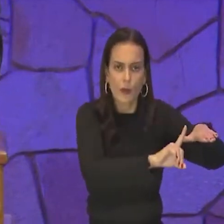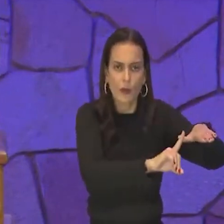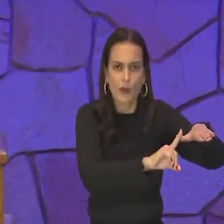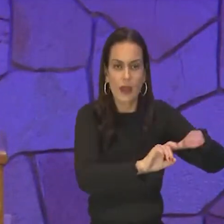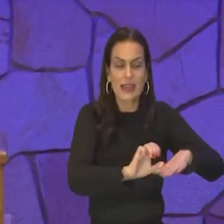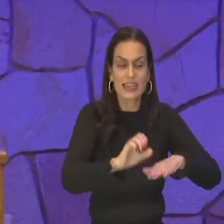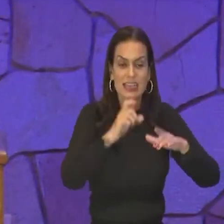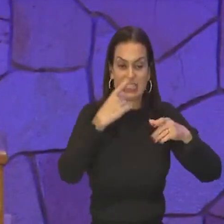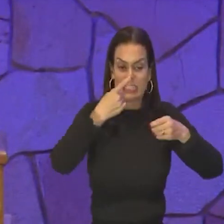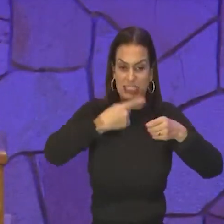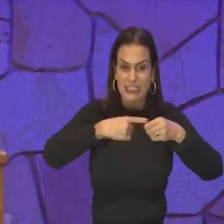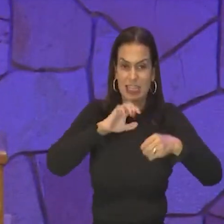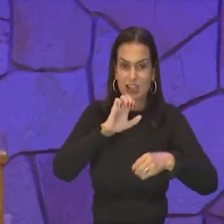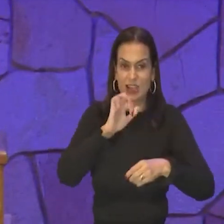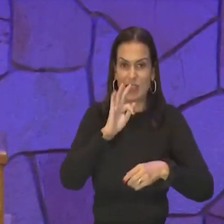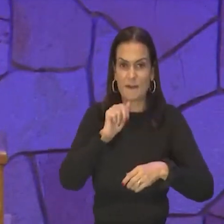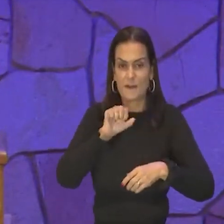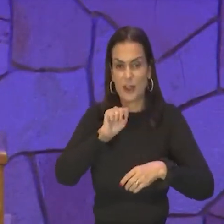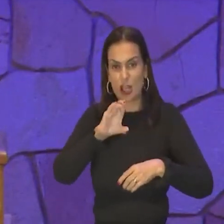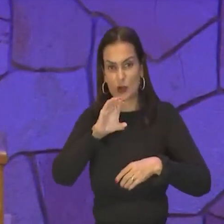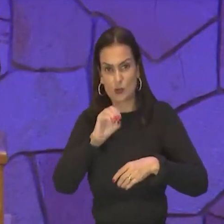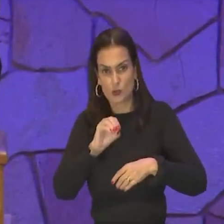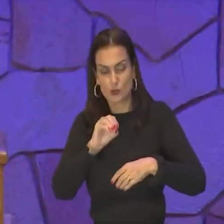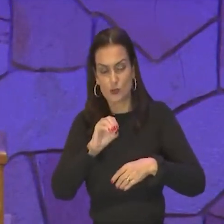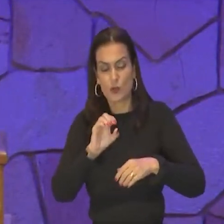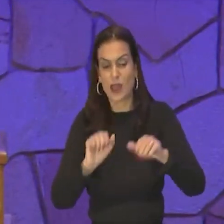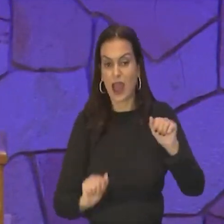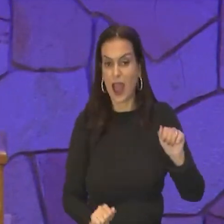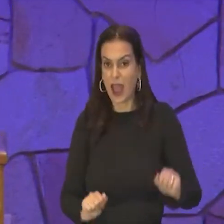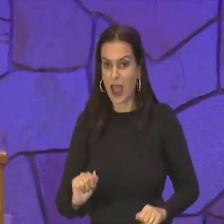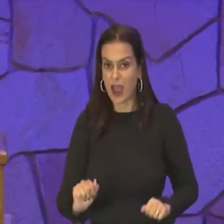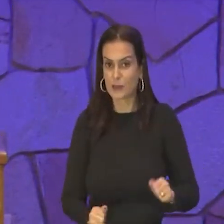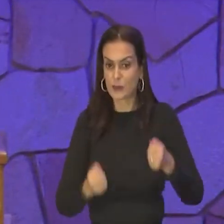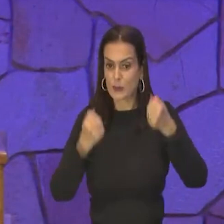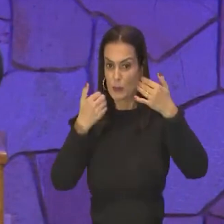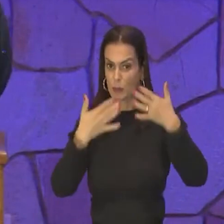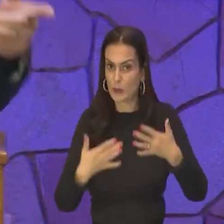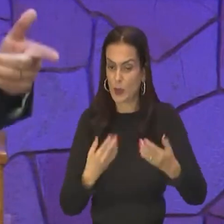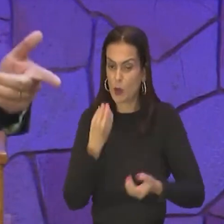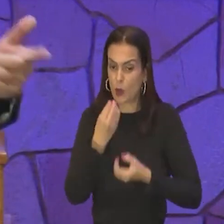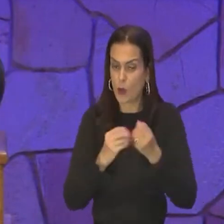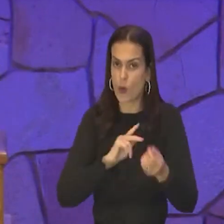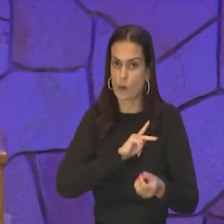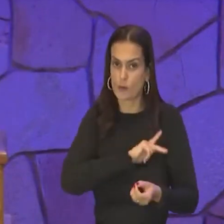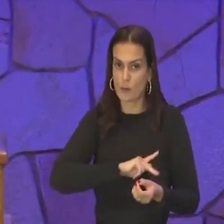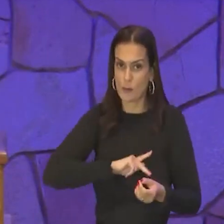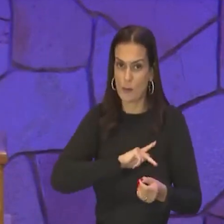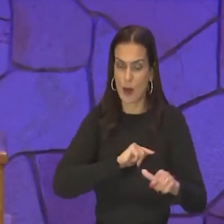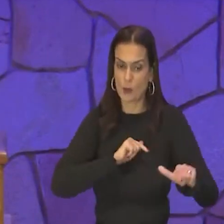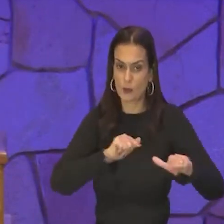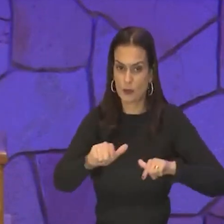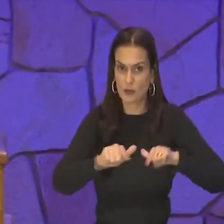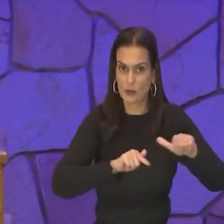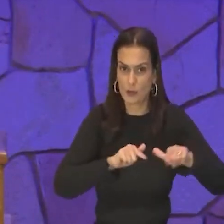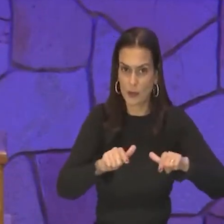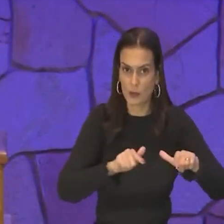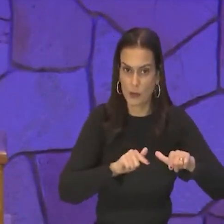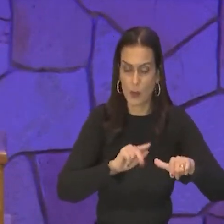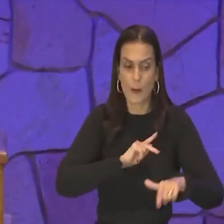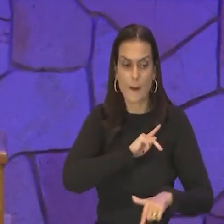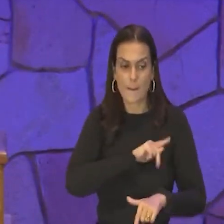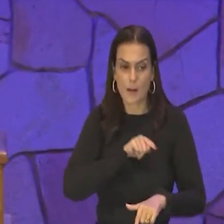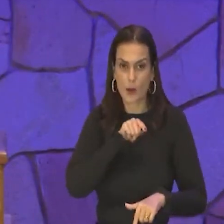Éfeso que é citado em Atos como o local do trabalho do apóstolo Paulo, capítulos 18 e 19, em que Paulo